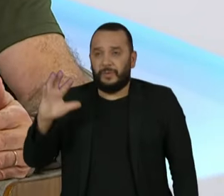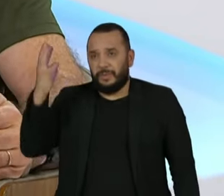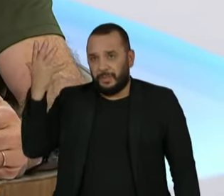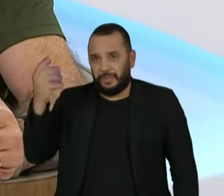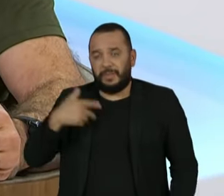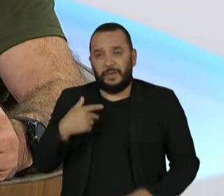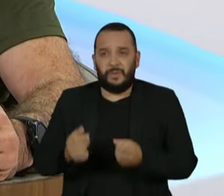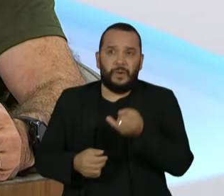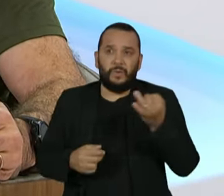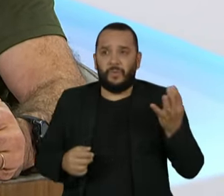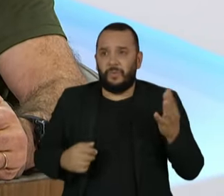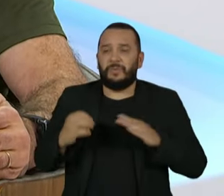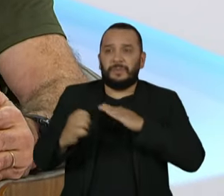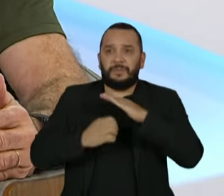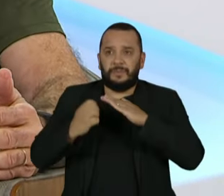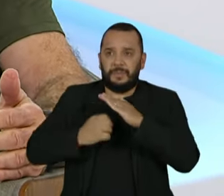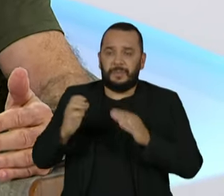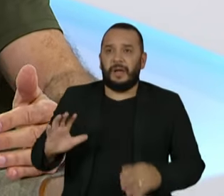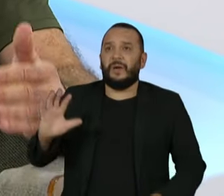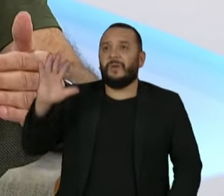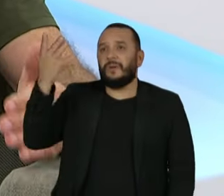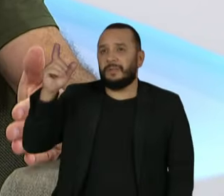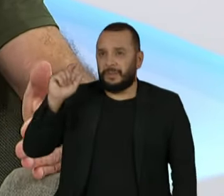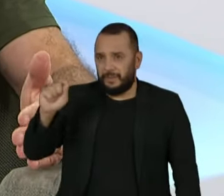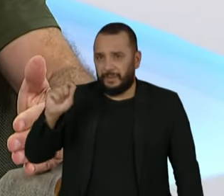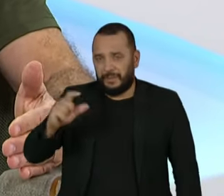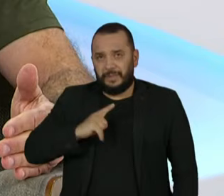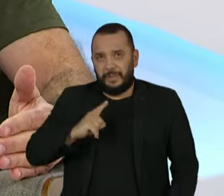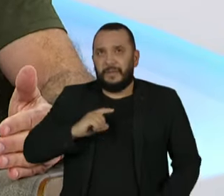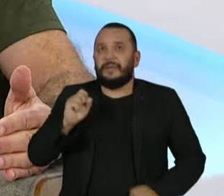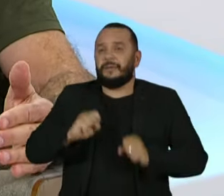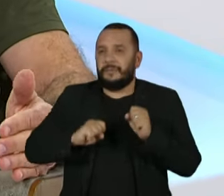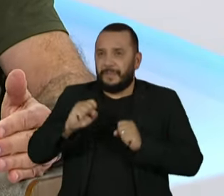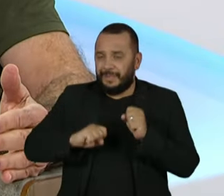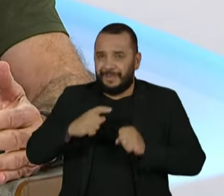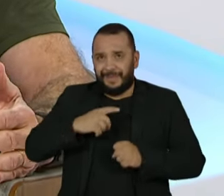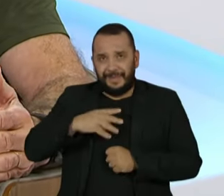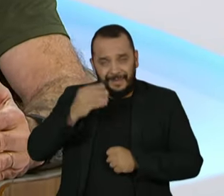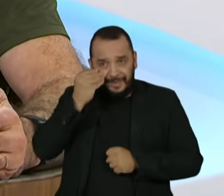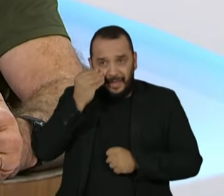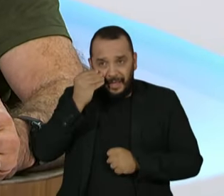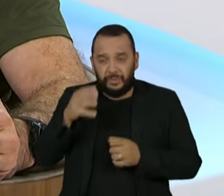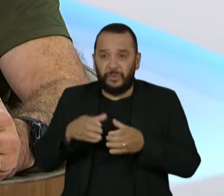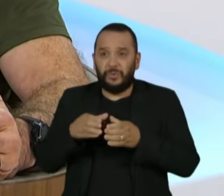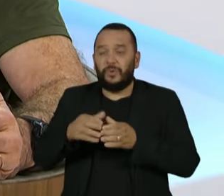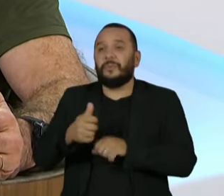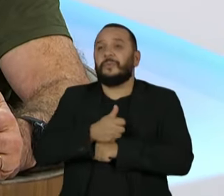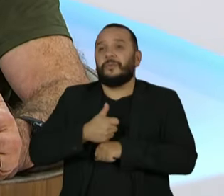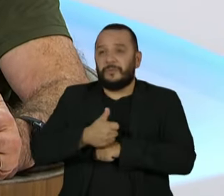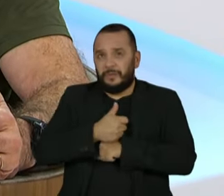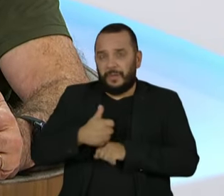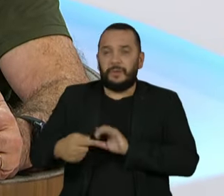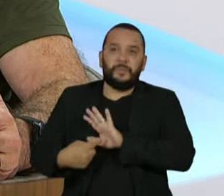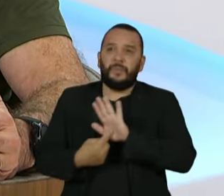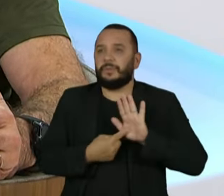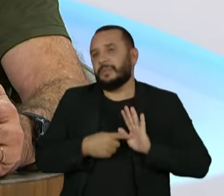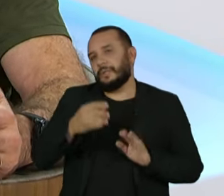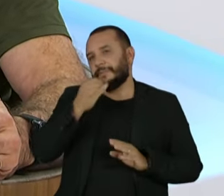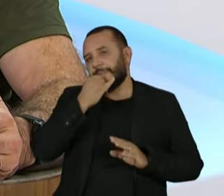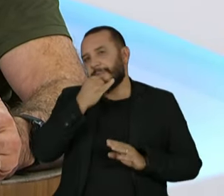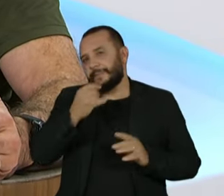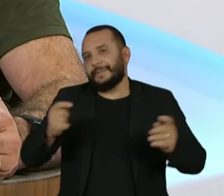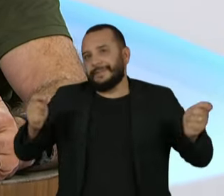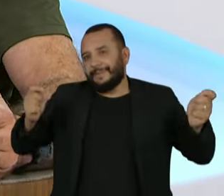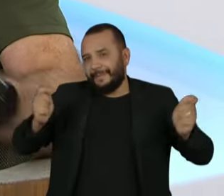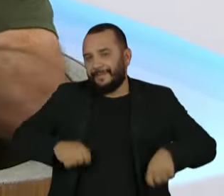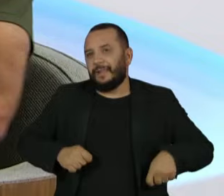vendo em algumas empresas já ia muito tempo que são empresas fazendo testes com seus profissionais e mostrando por exemplo que